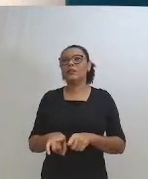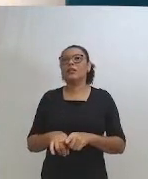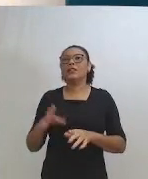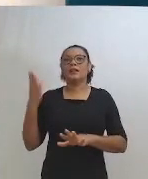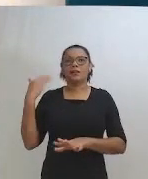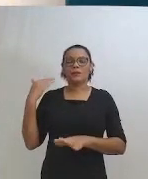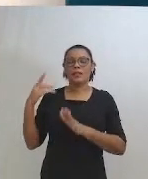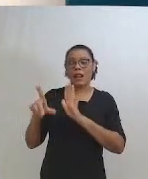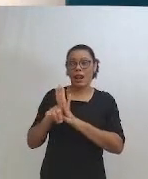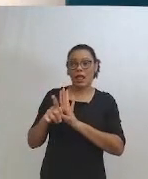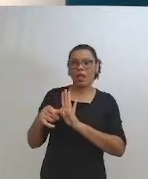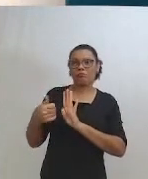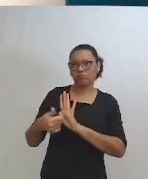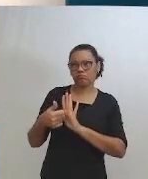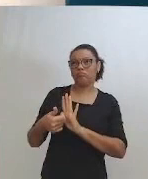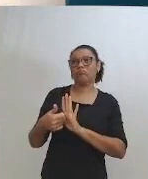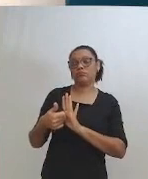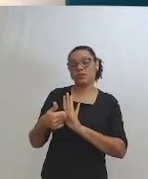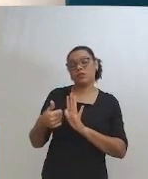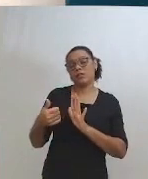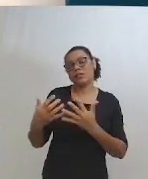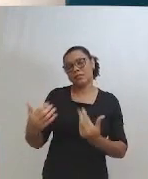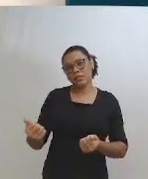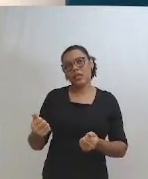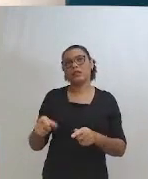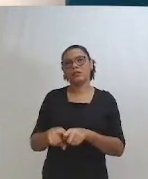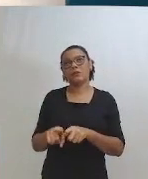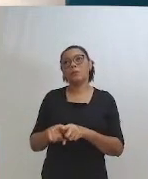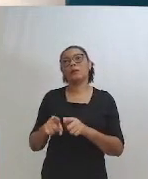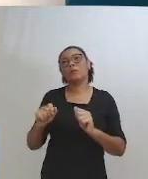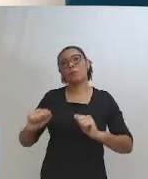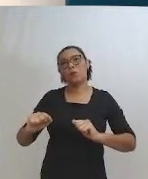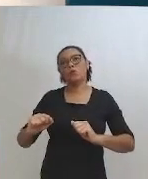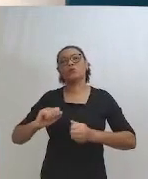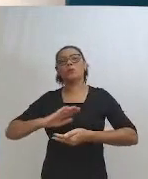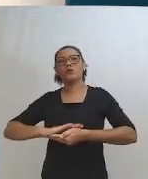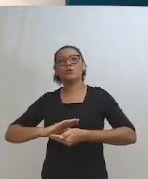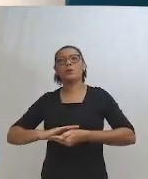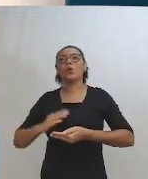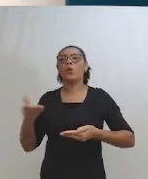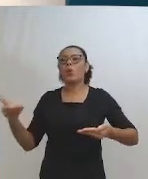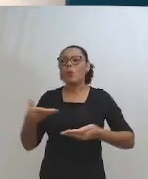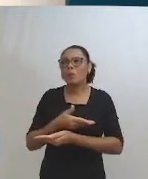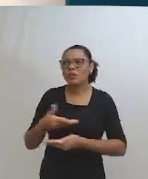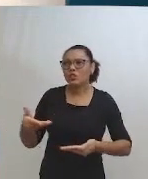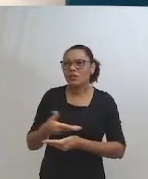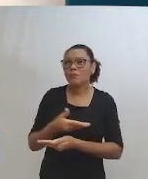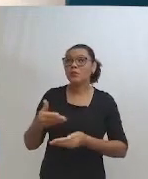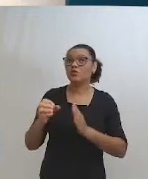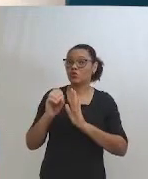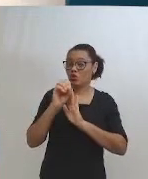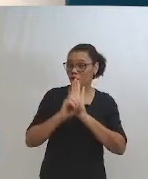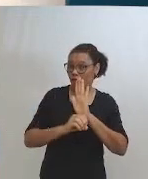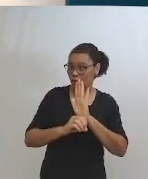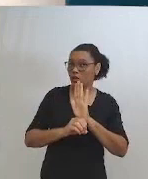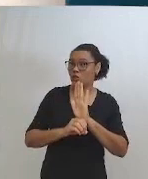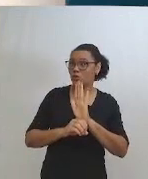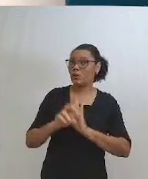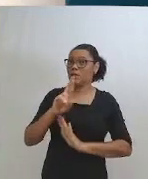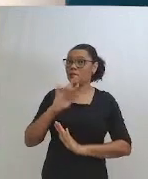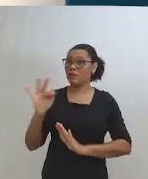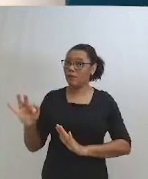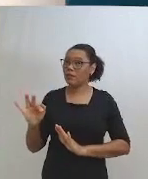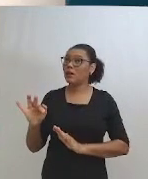prevista legalmente e reconhecidamente possível pelo Supremo, compartilhamento que ocorre de ofício pela Receita Federal, após devido